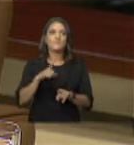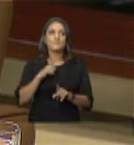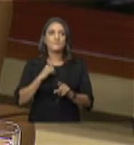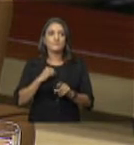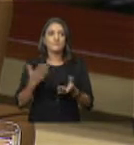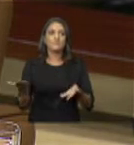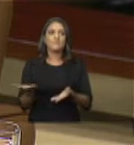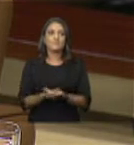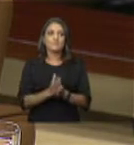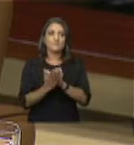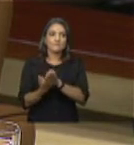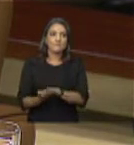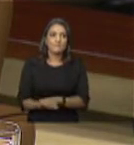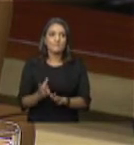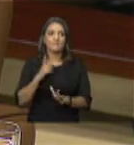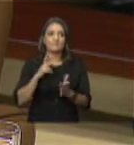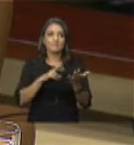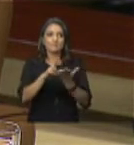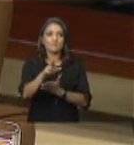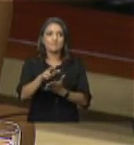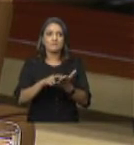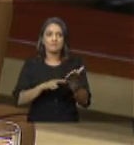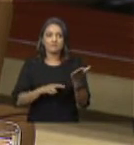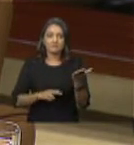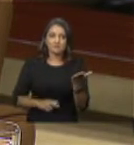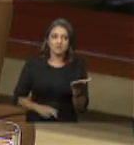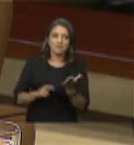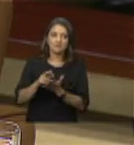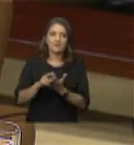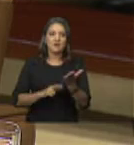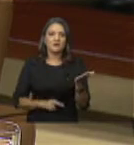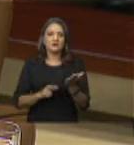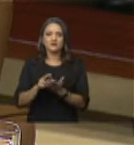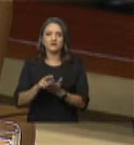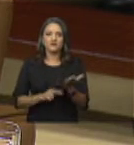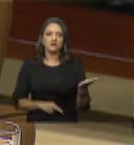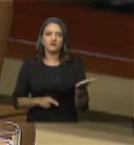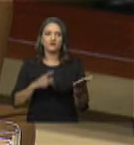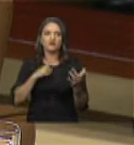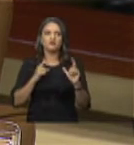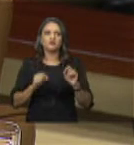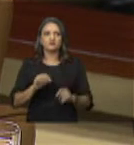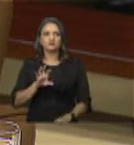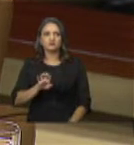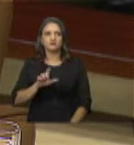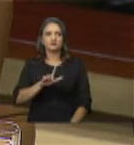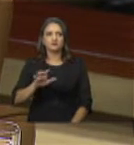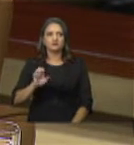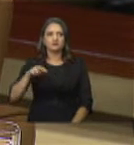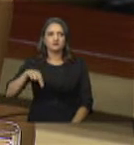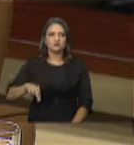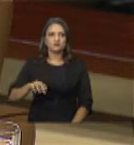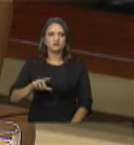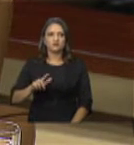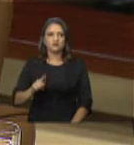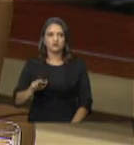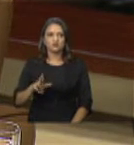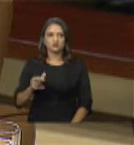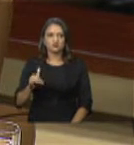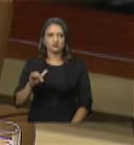precedente da relatoria de sua excelência eminente Ministro recurso extraordinário